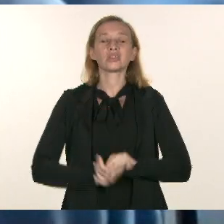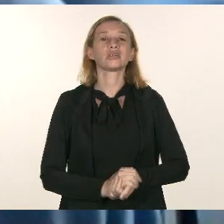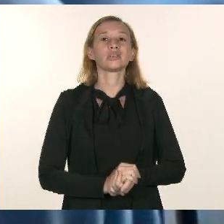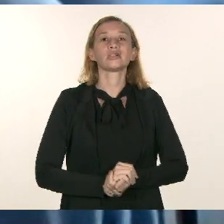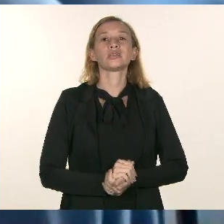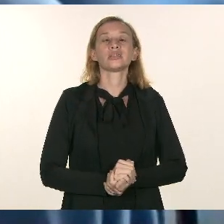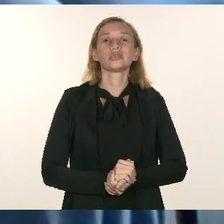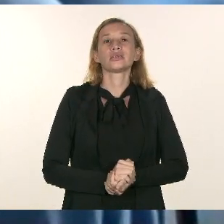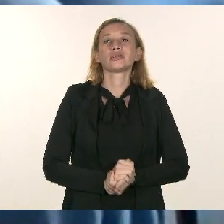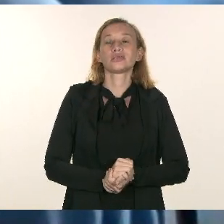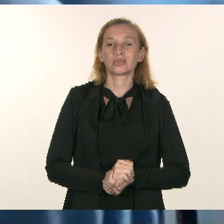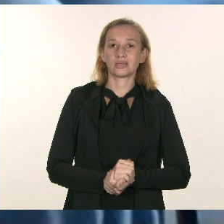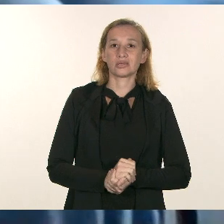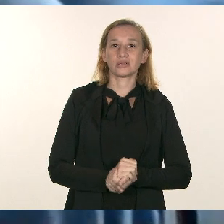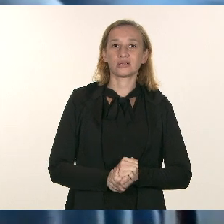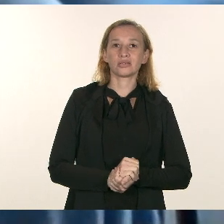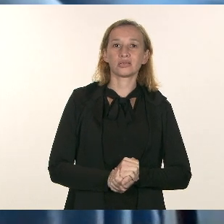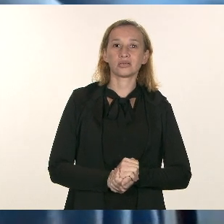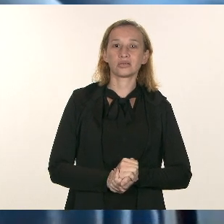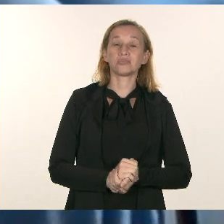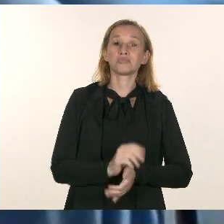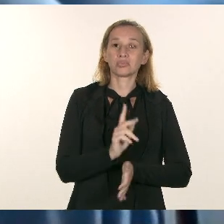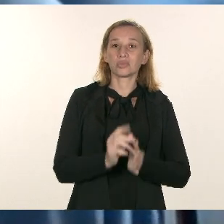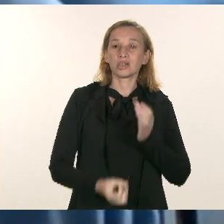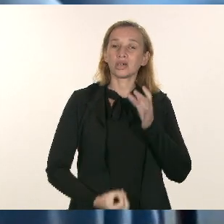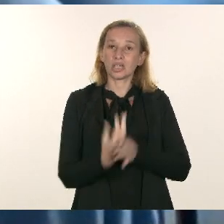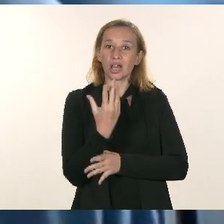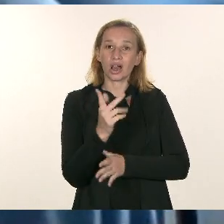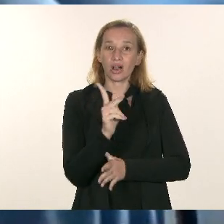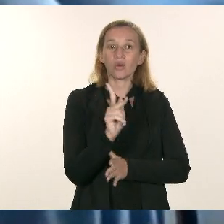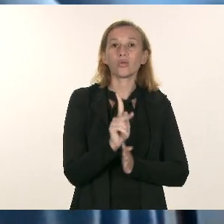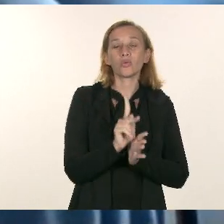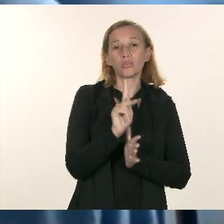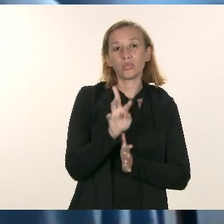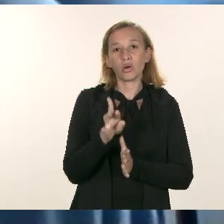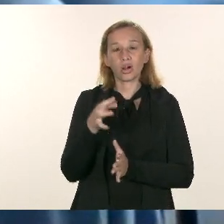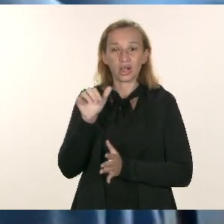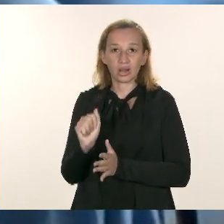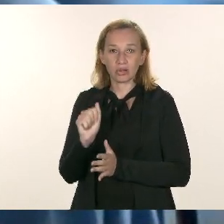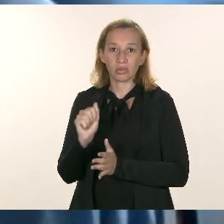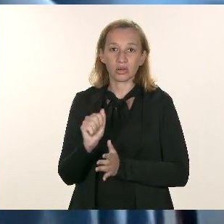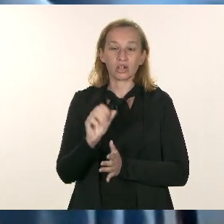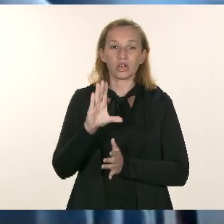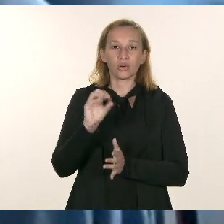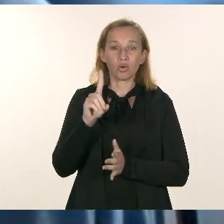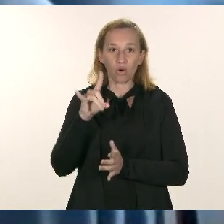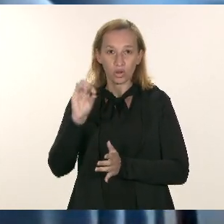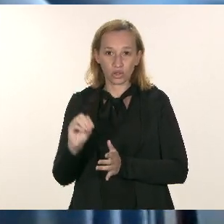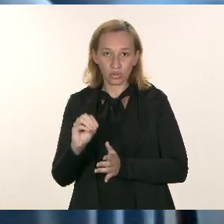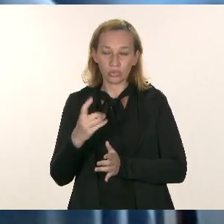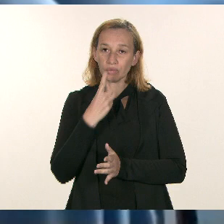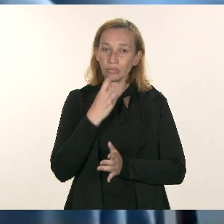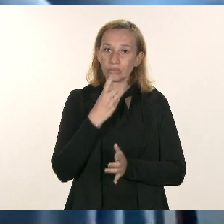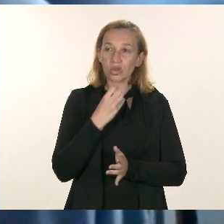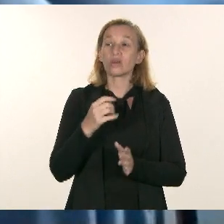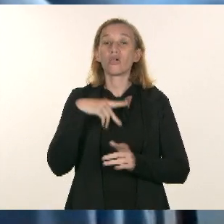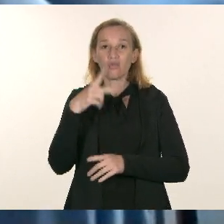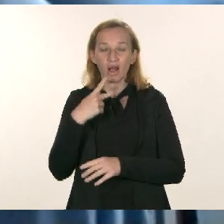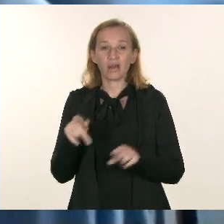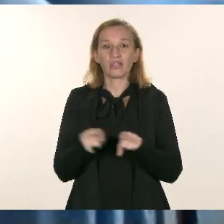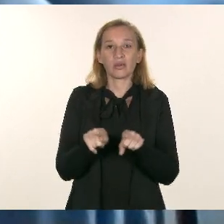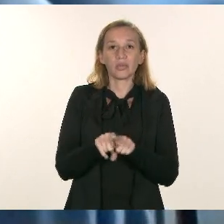Que cria um programa de cooperação e o Código Sinal Vermelho. Vou falar sobre ele. E também